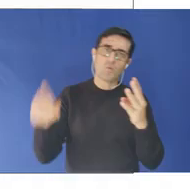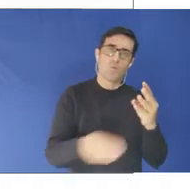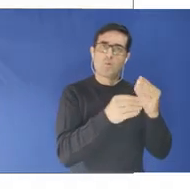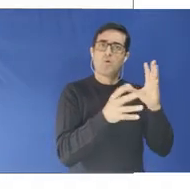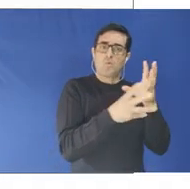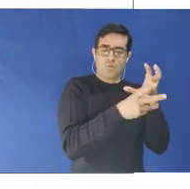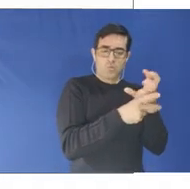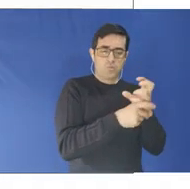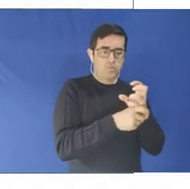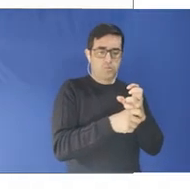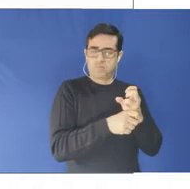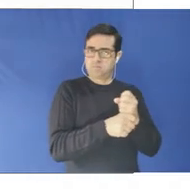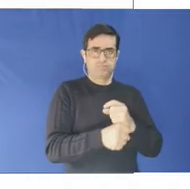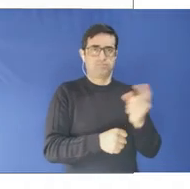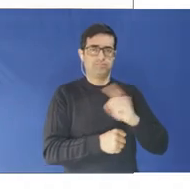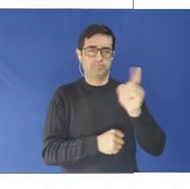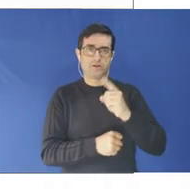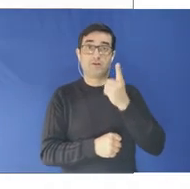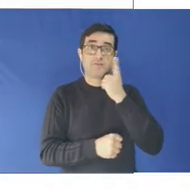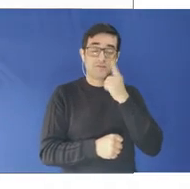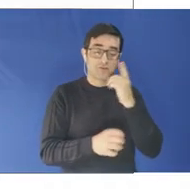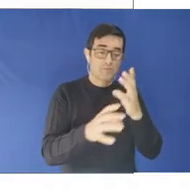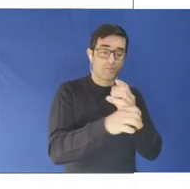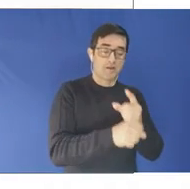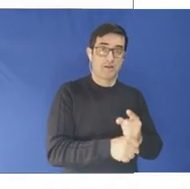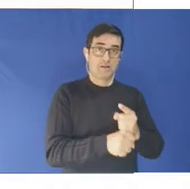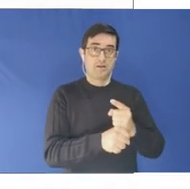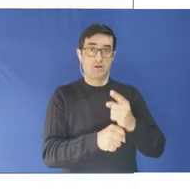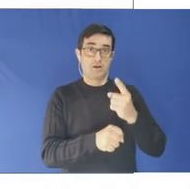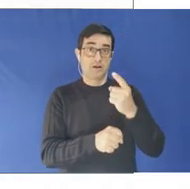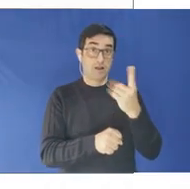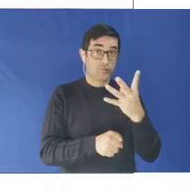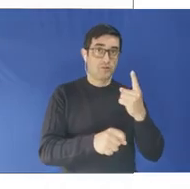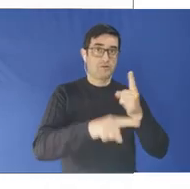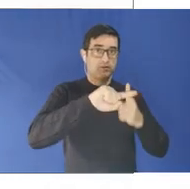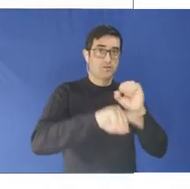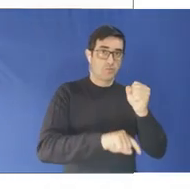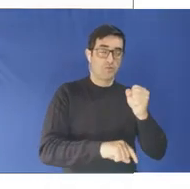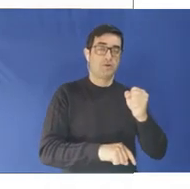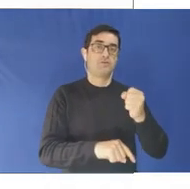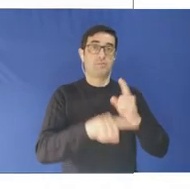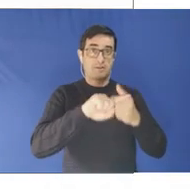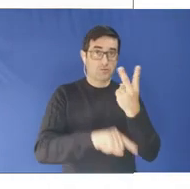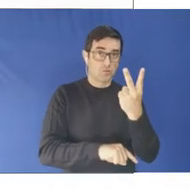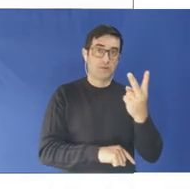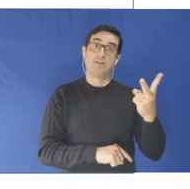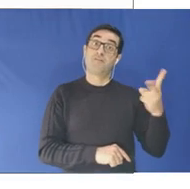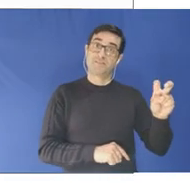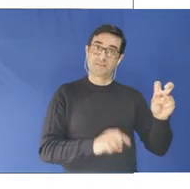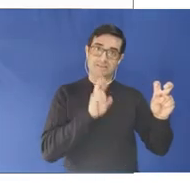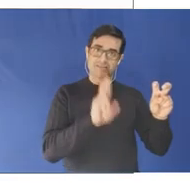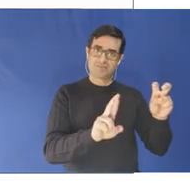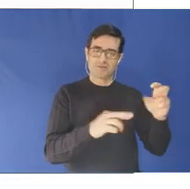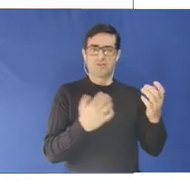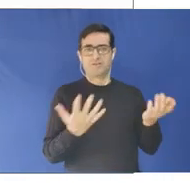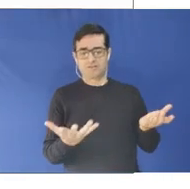aqui. Pode ver, se você somar 14 mais 8 mais 2, vai fechar 25. Tá, mas não eram 27? Sim, mas é